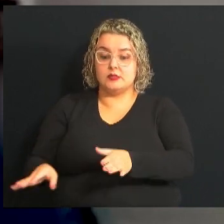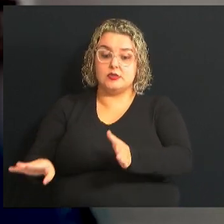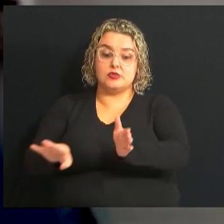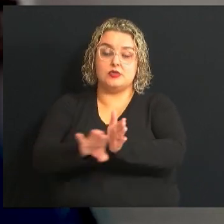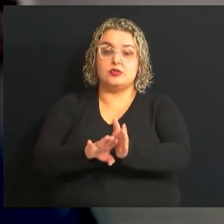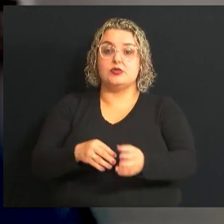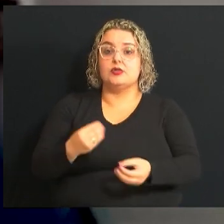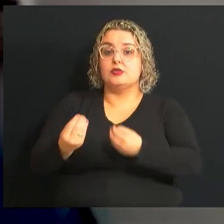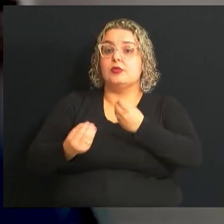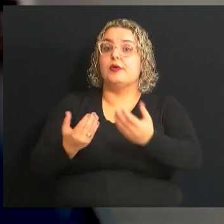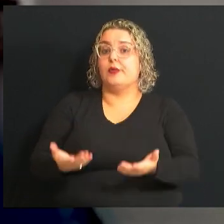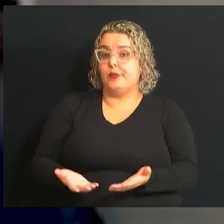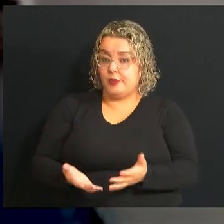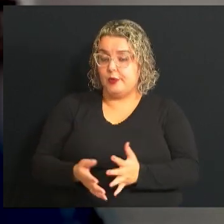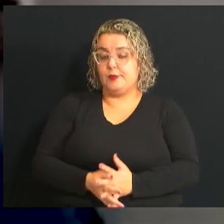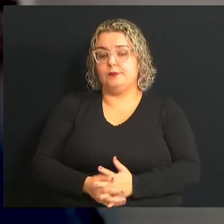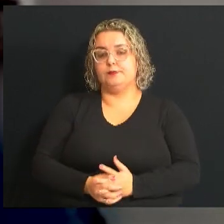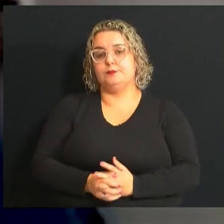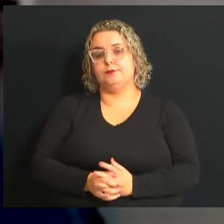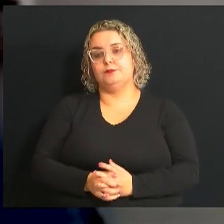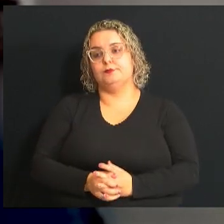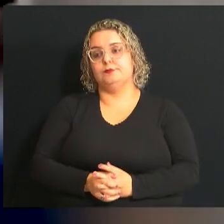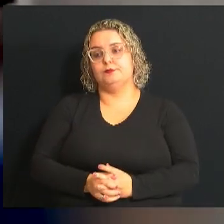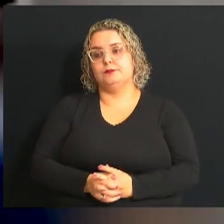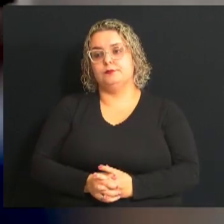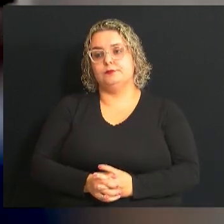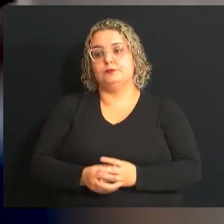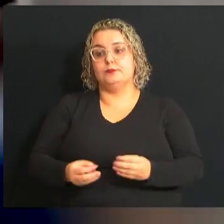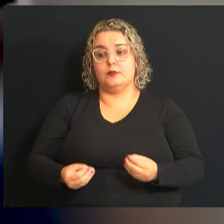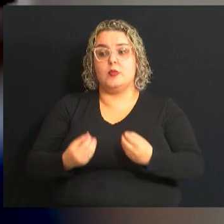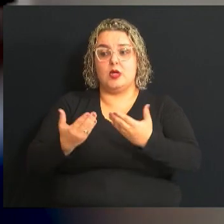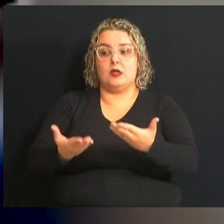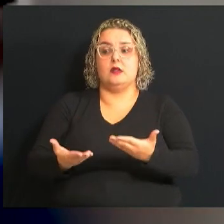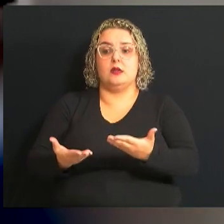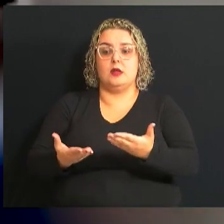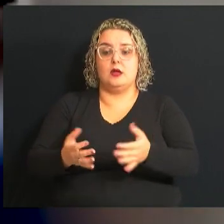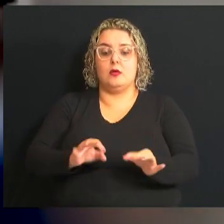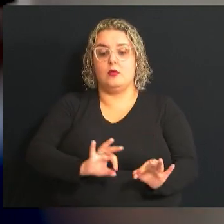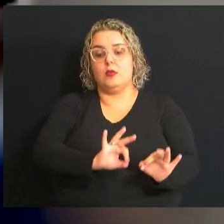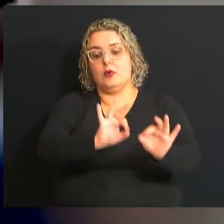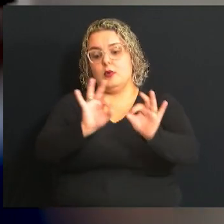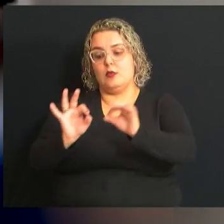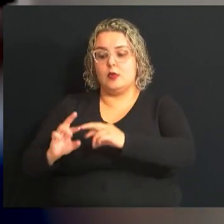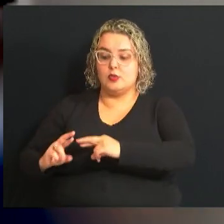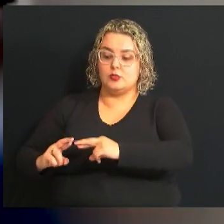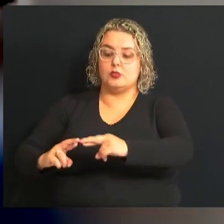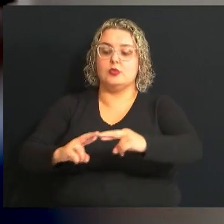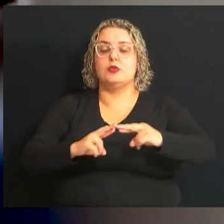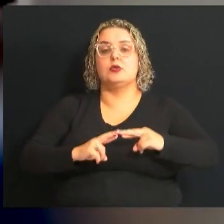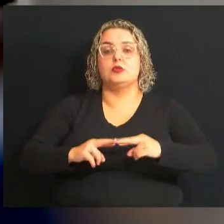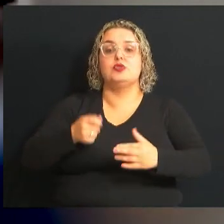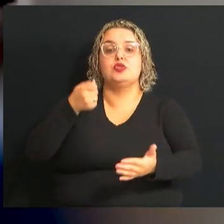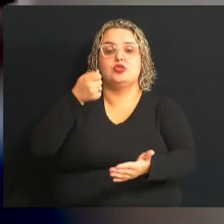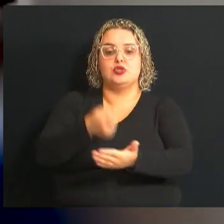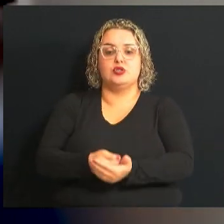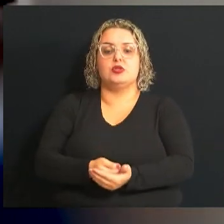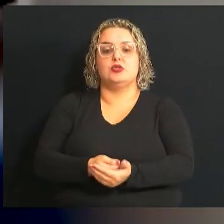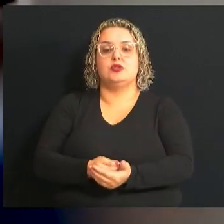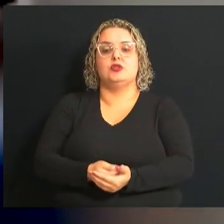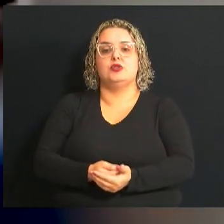para trazer um acompanhamento pela rede, pelo sistema de garantia de direitos da criança e